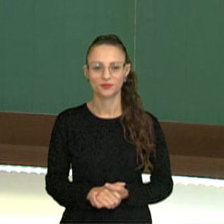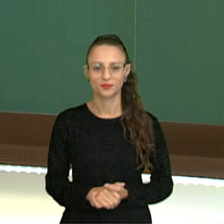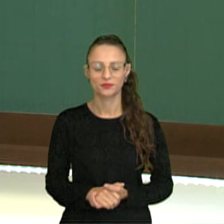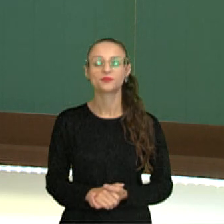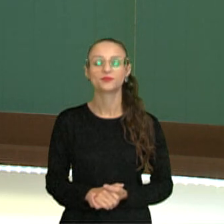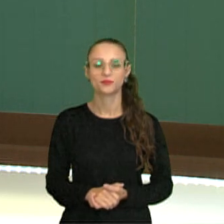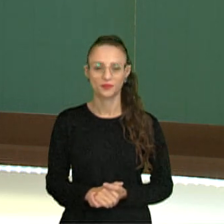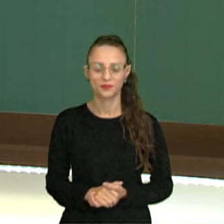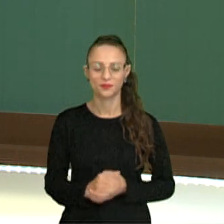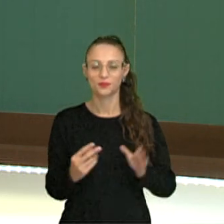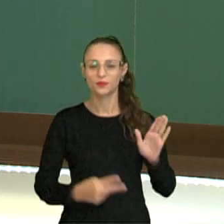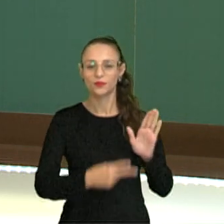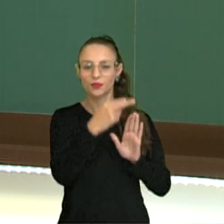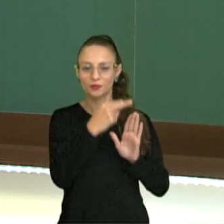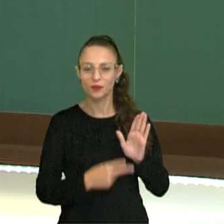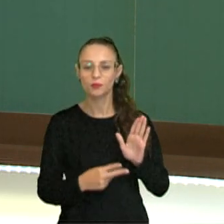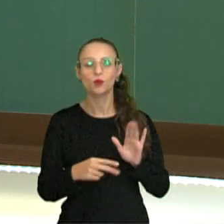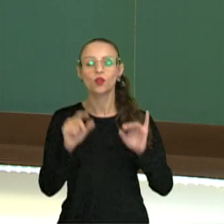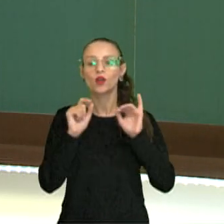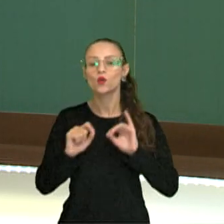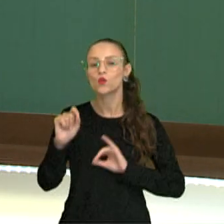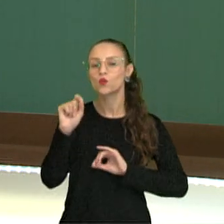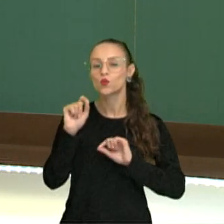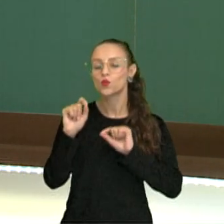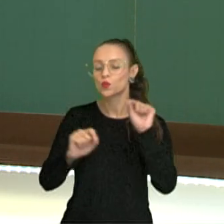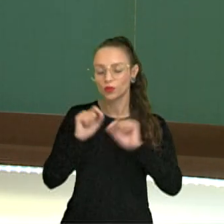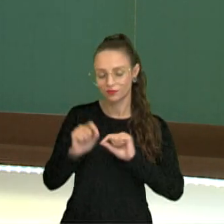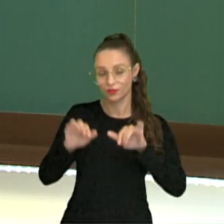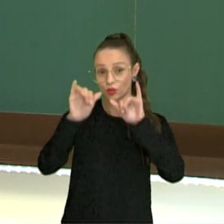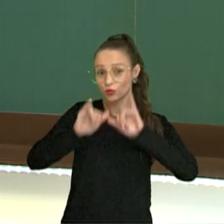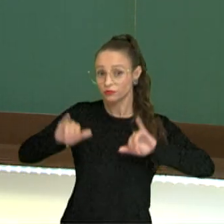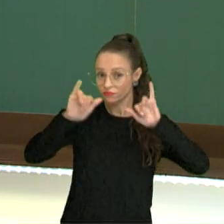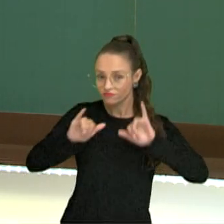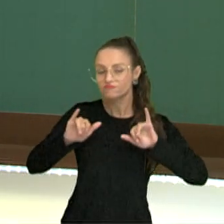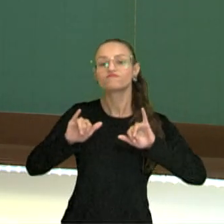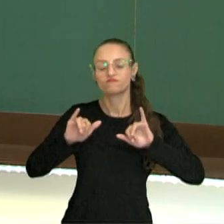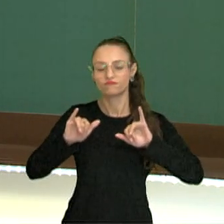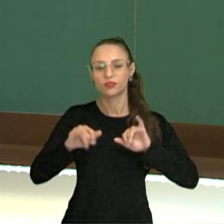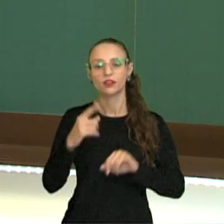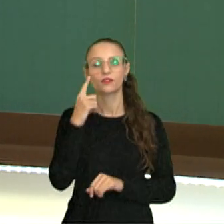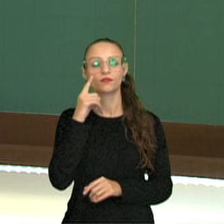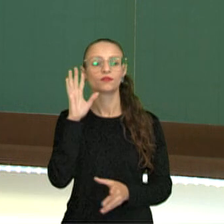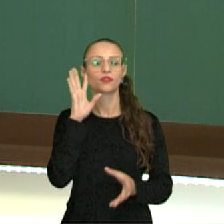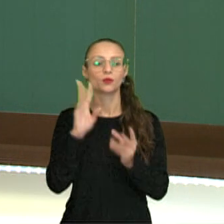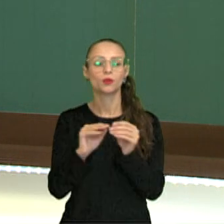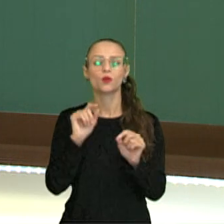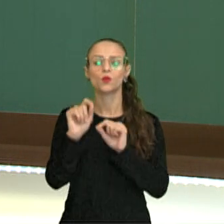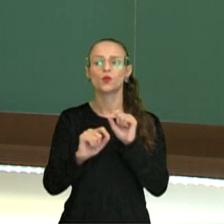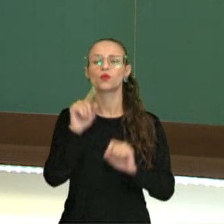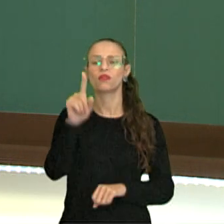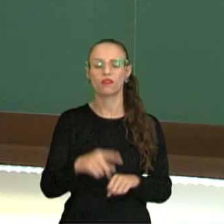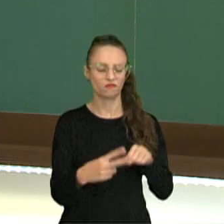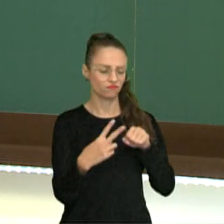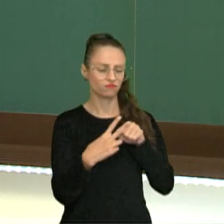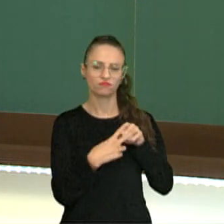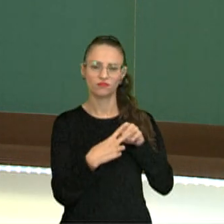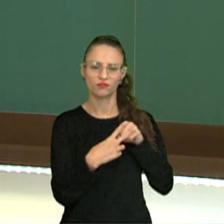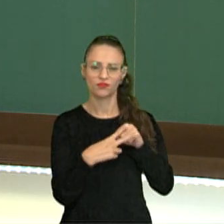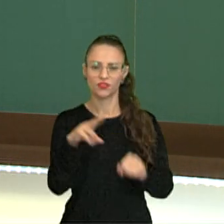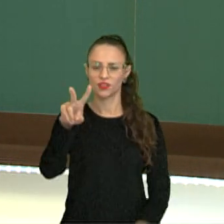Vamos fazer a leitura de uma notícia. Vamos compreender o que é verbo. Você sabe o que é